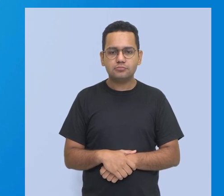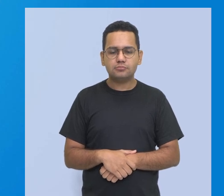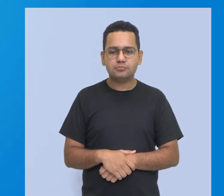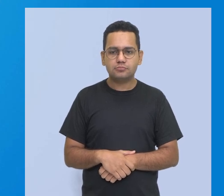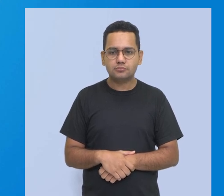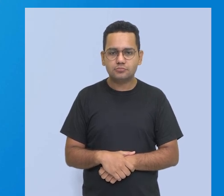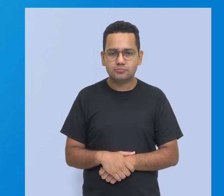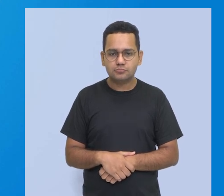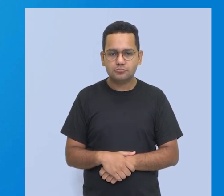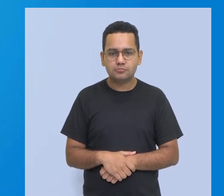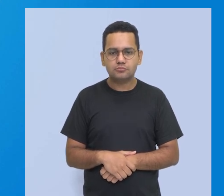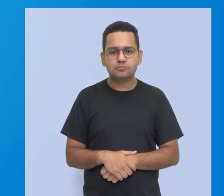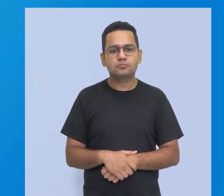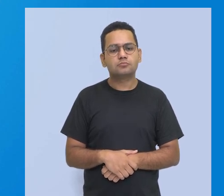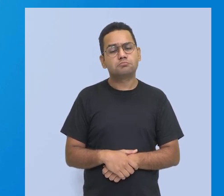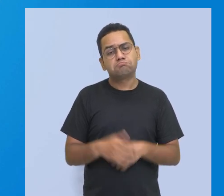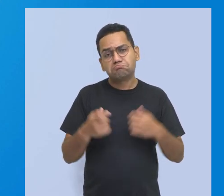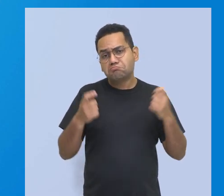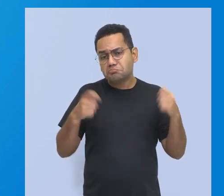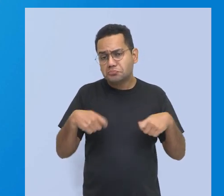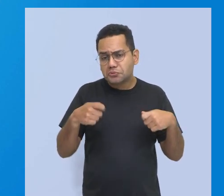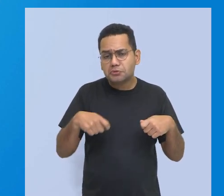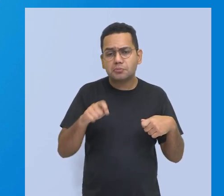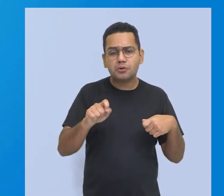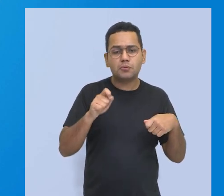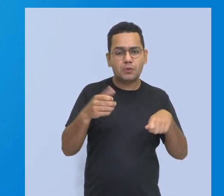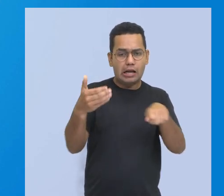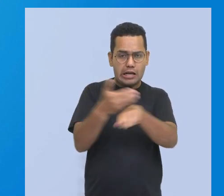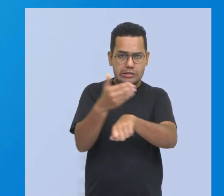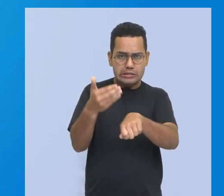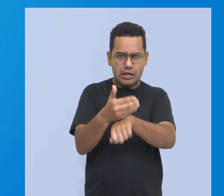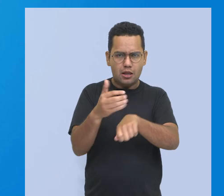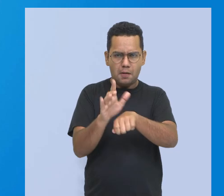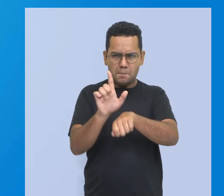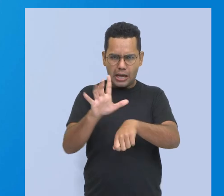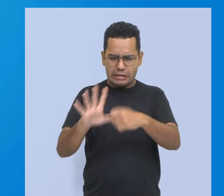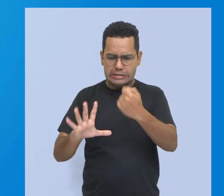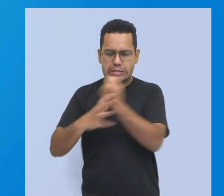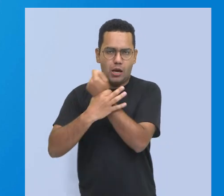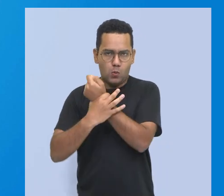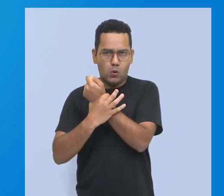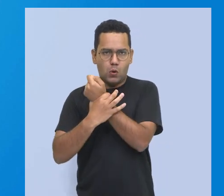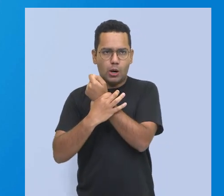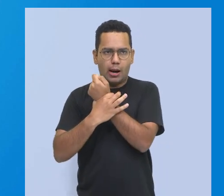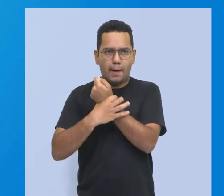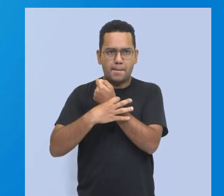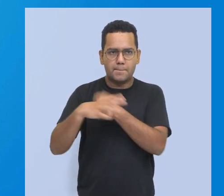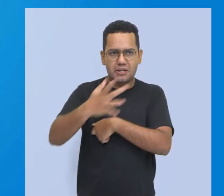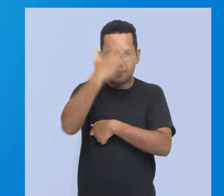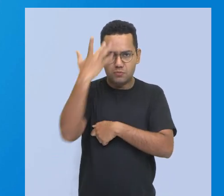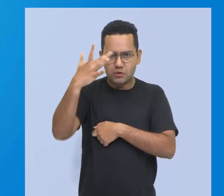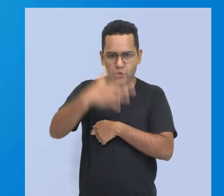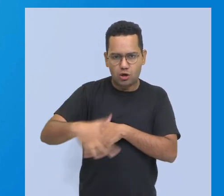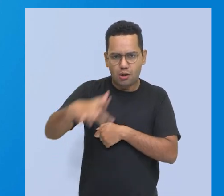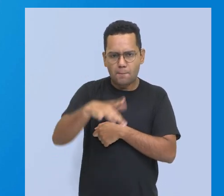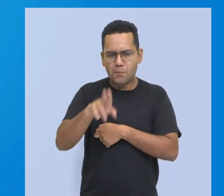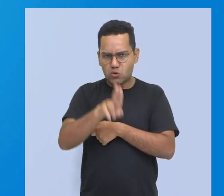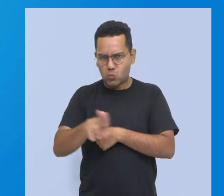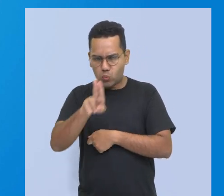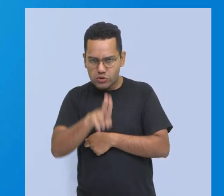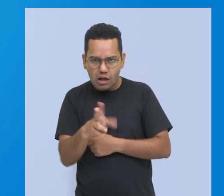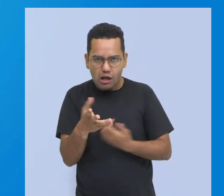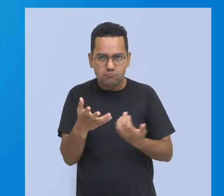acesso não garantiu a acessibilidade a todos. Nem todos têm acesso a essa cultura digital, a essa